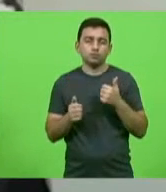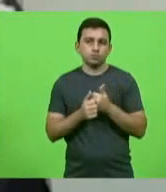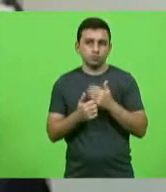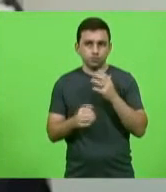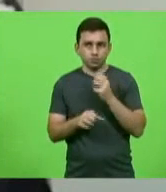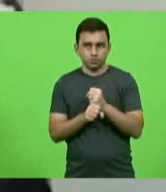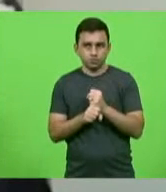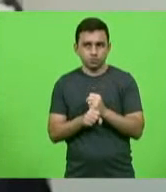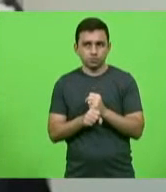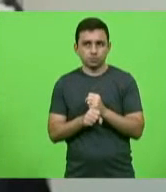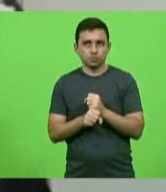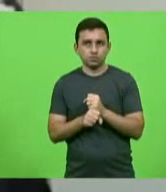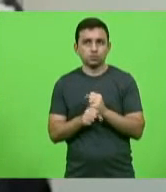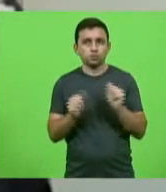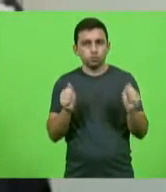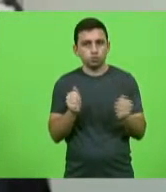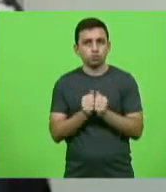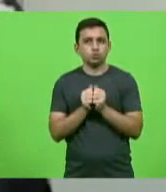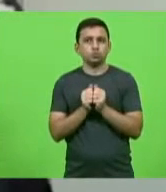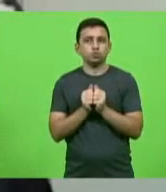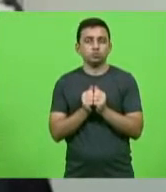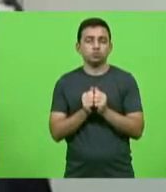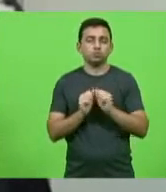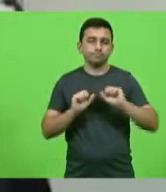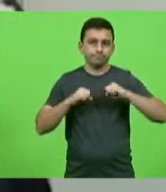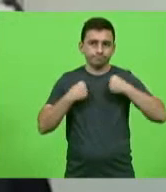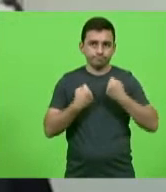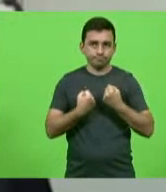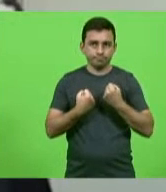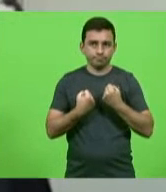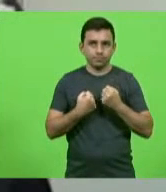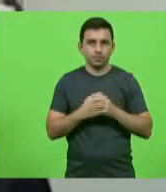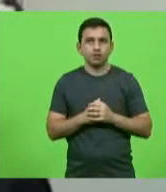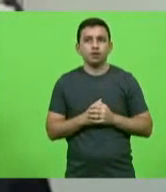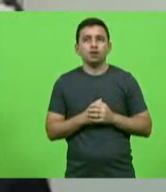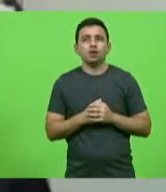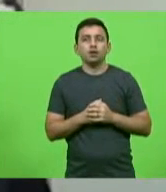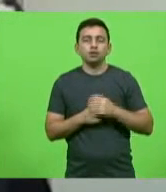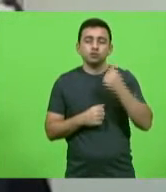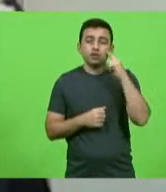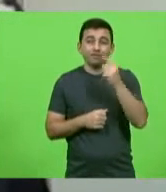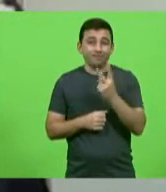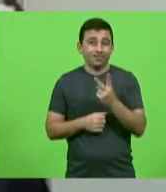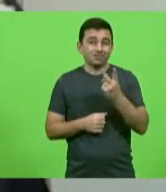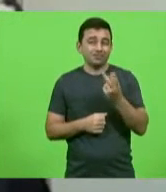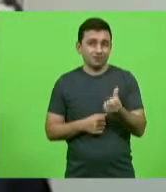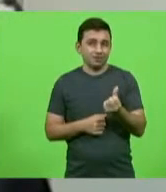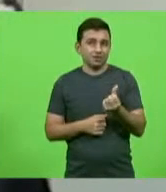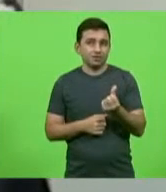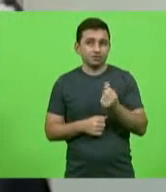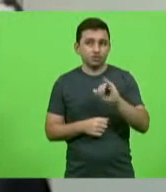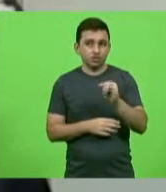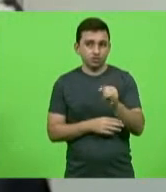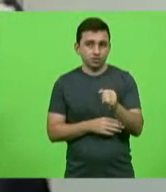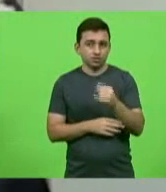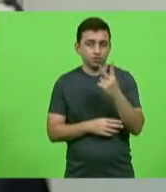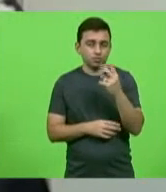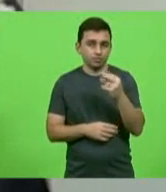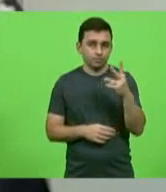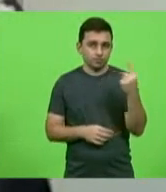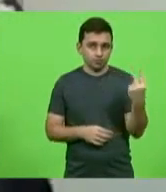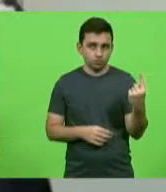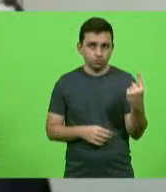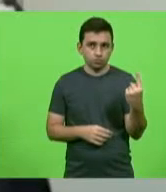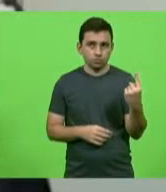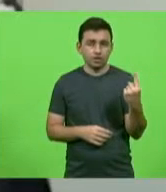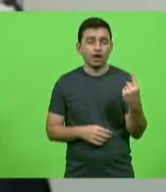Contas do Estado de Santa Catarina, juntado pela defesa. Em 26 de janeiro de 2021, a defesa do governador